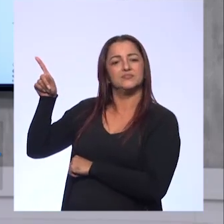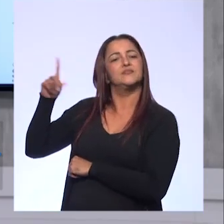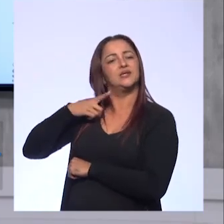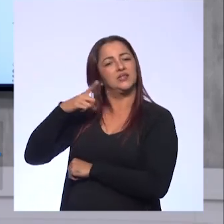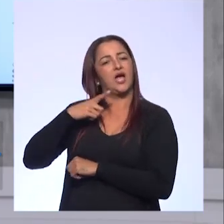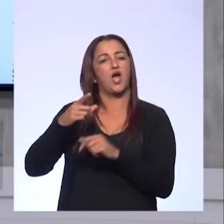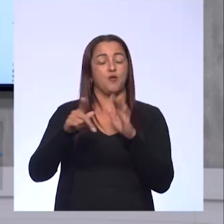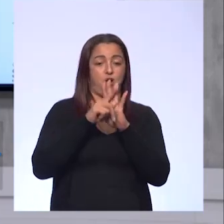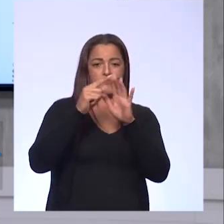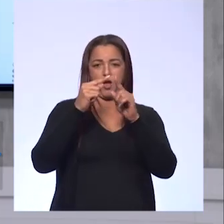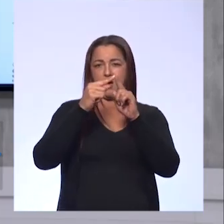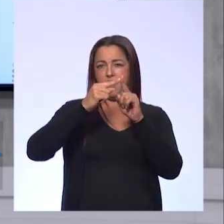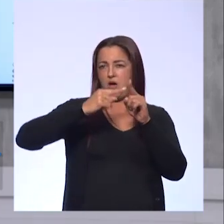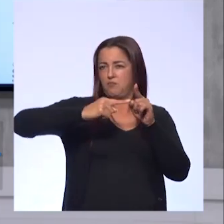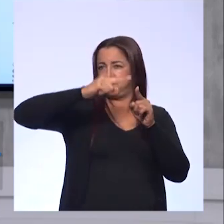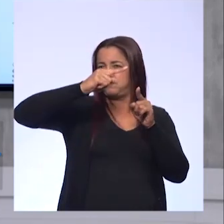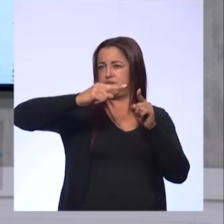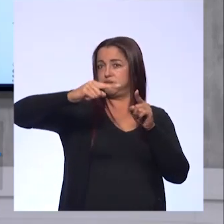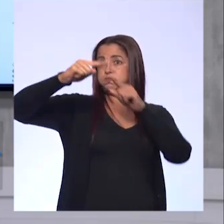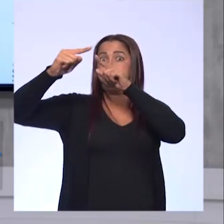mais baixo